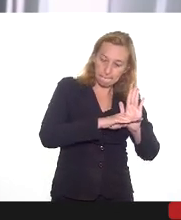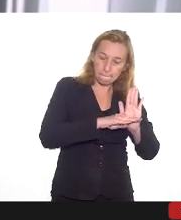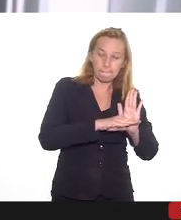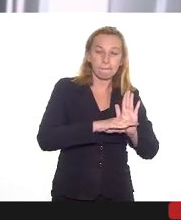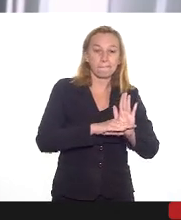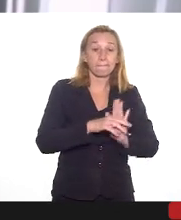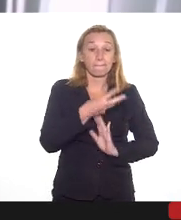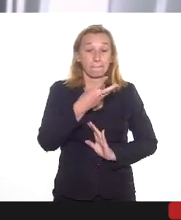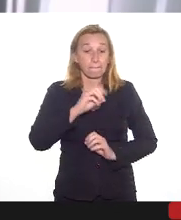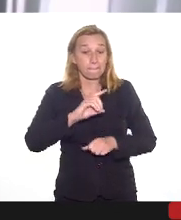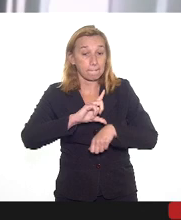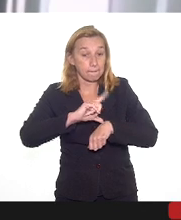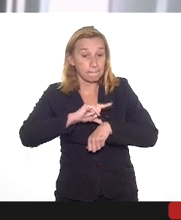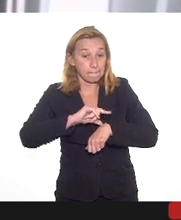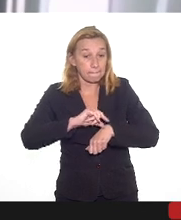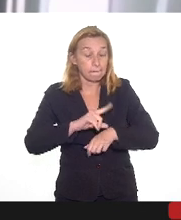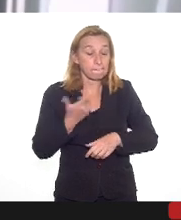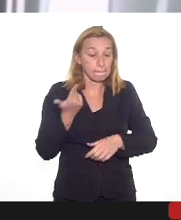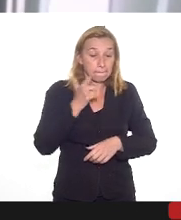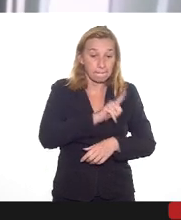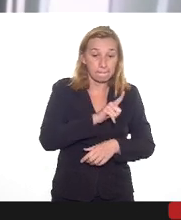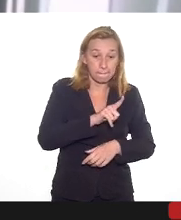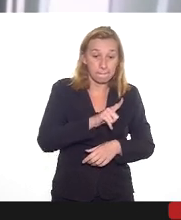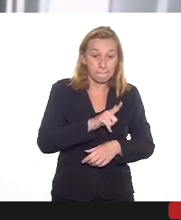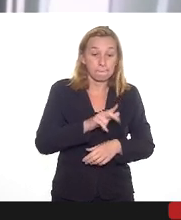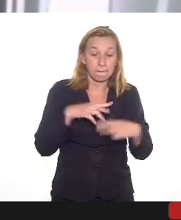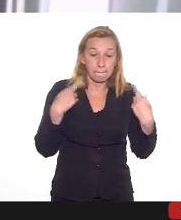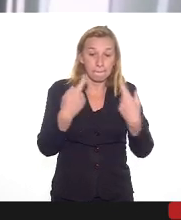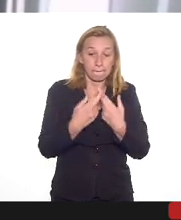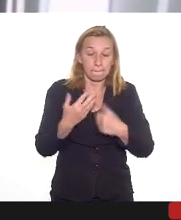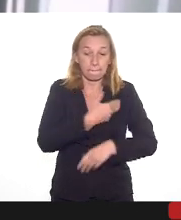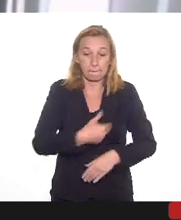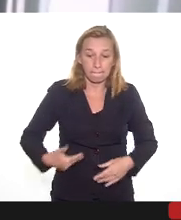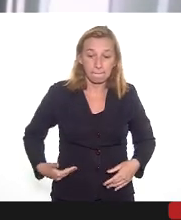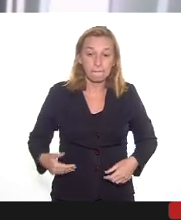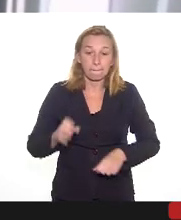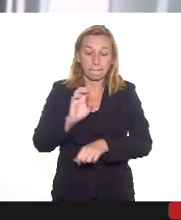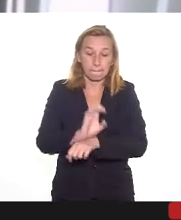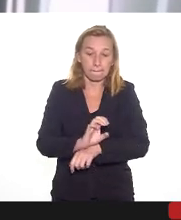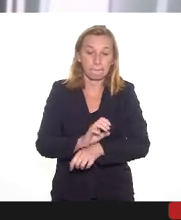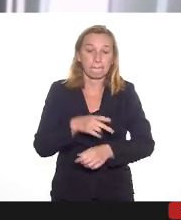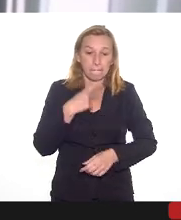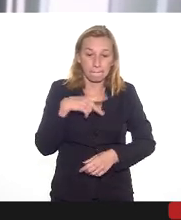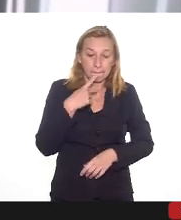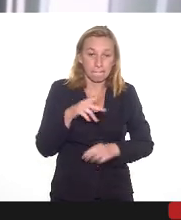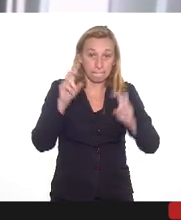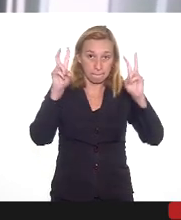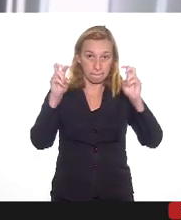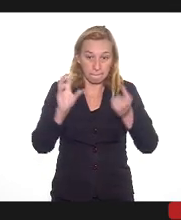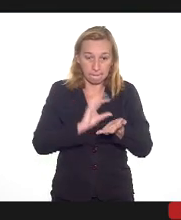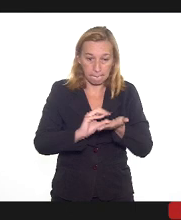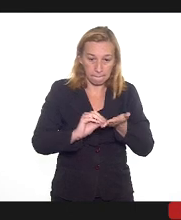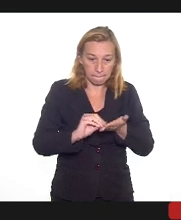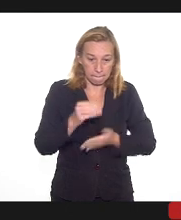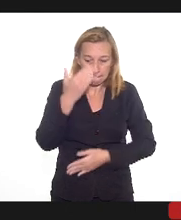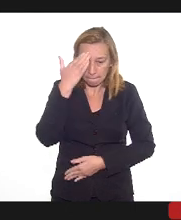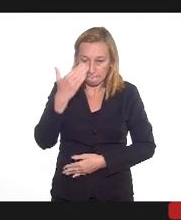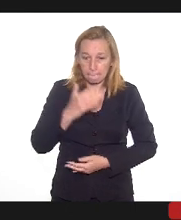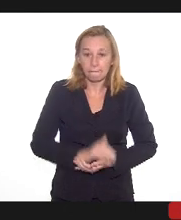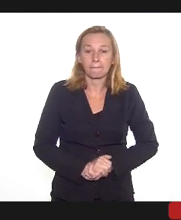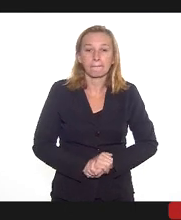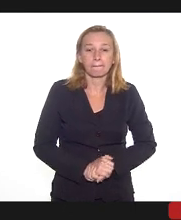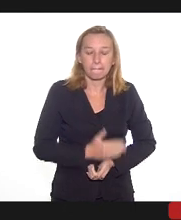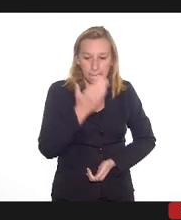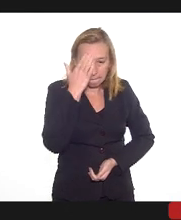das 30 horas e que a gente consiga arrancar uma reunião com o governador do Estado para tratar desta pauta. Obrigado.